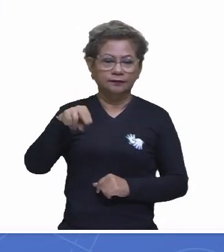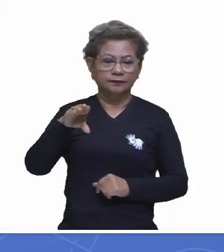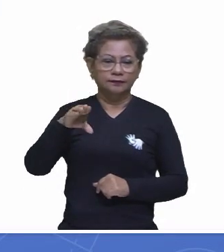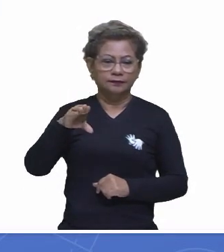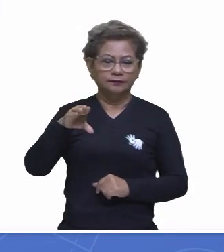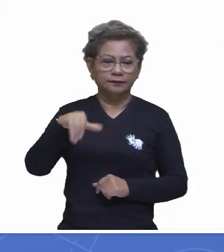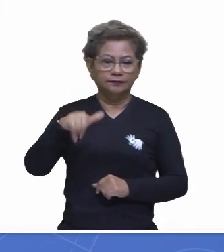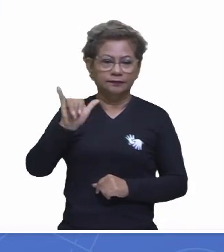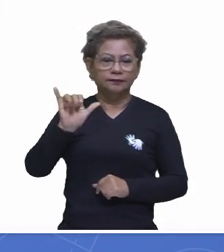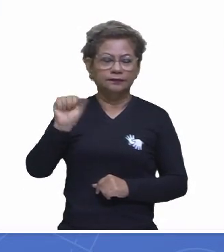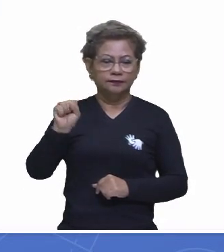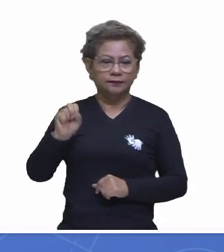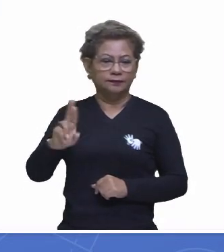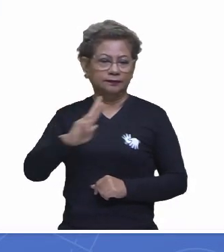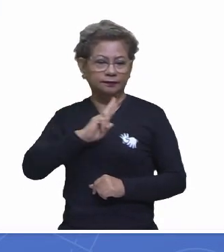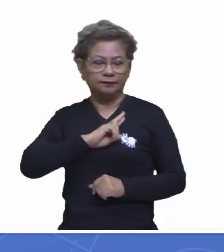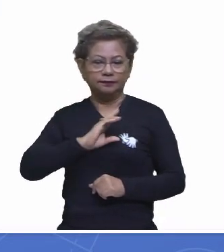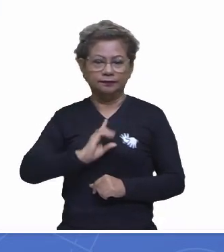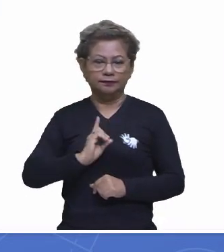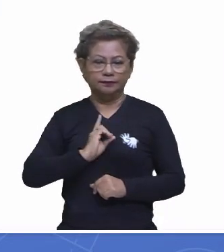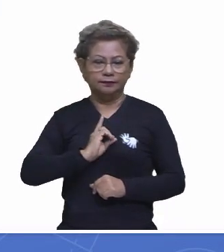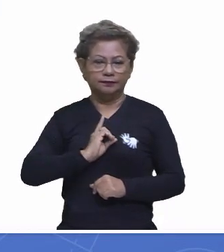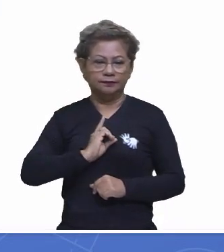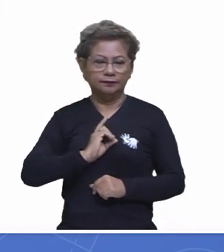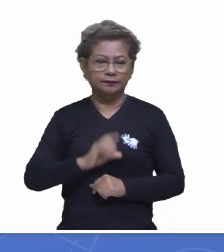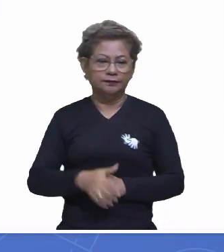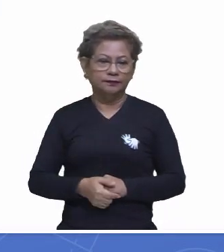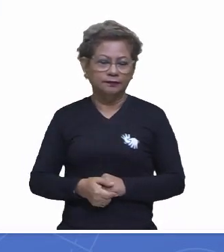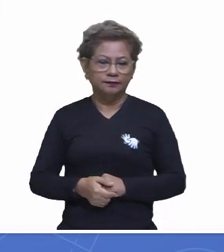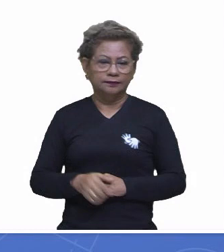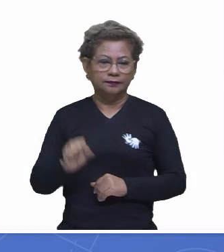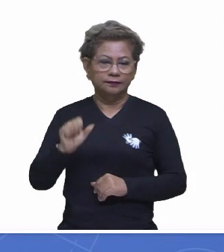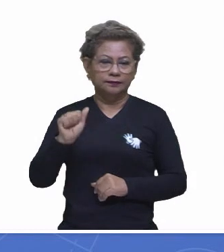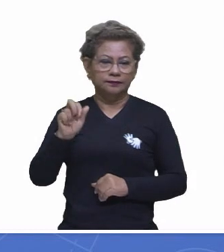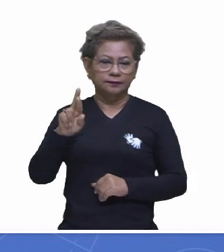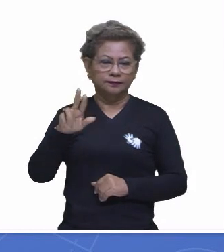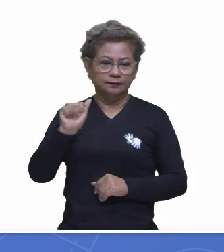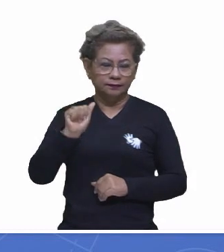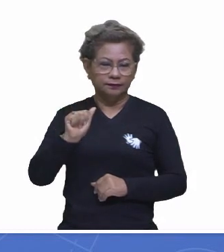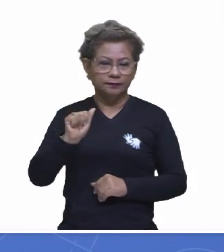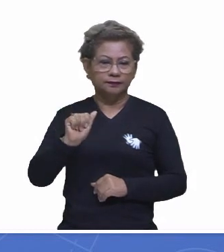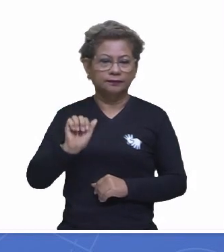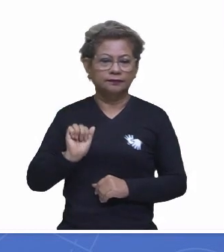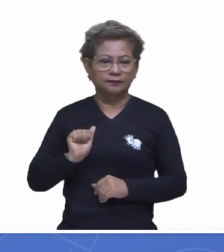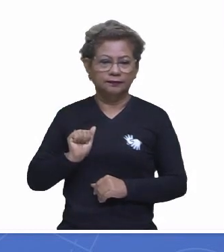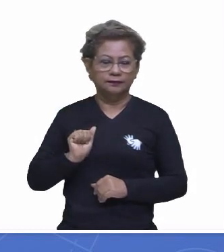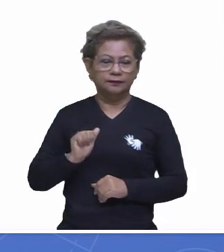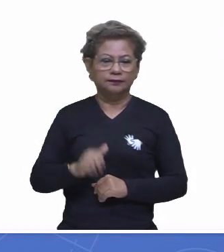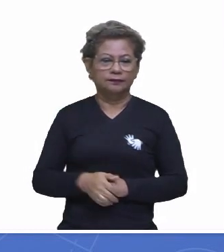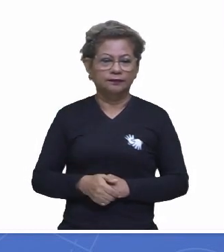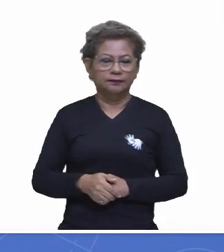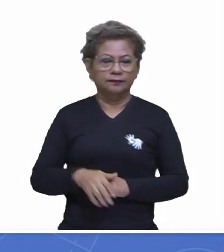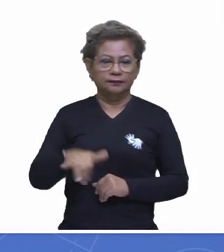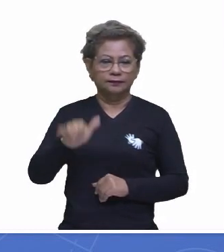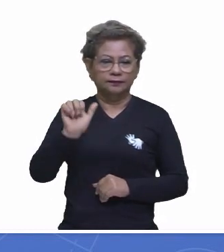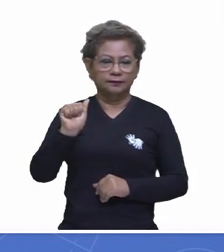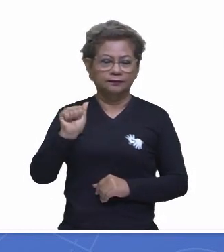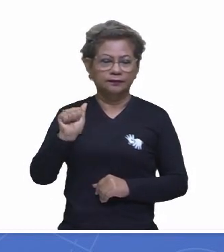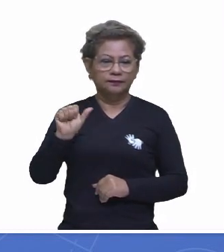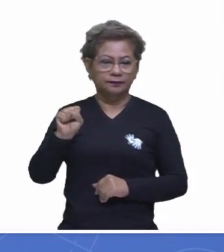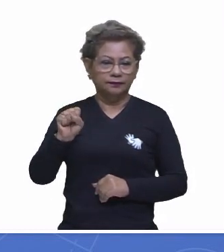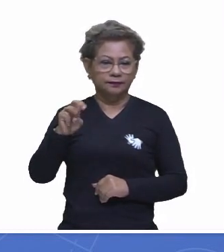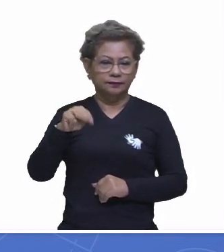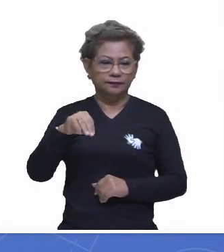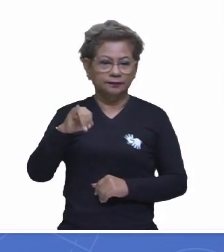Francis dizendo que é letra D. Sara, letra A. O pessoal está participando, bacana. A